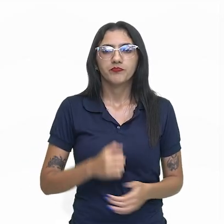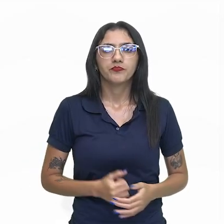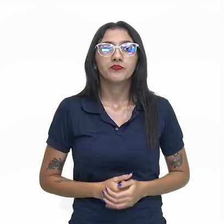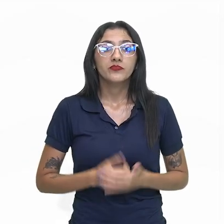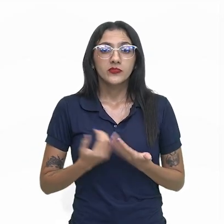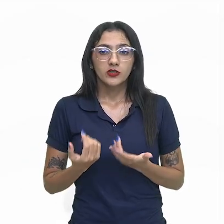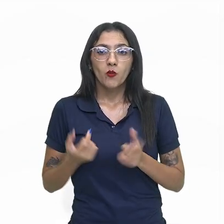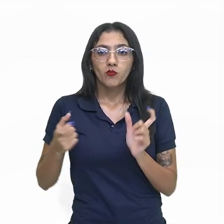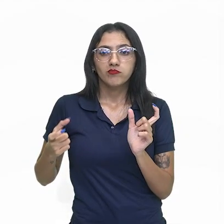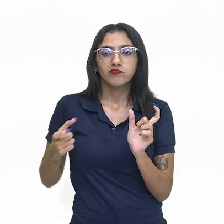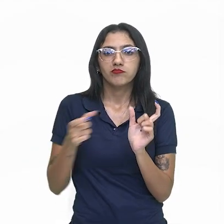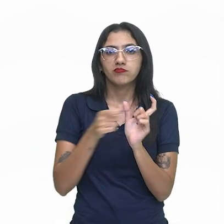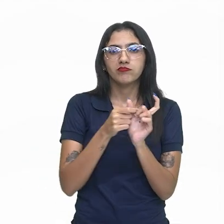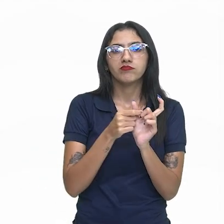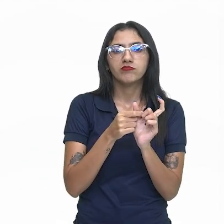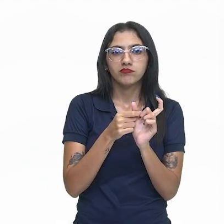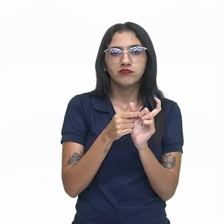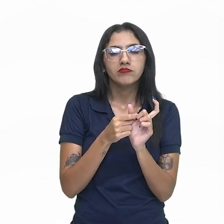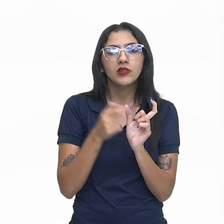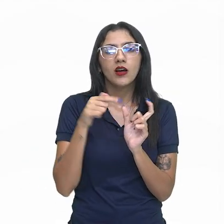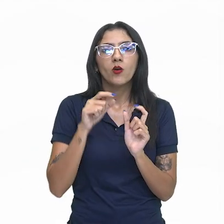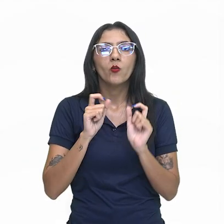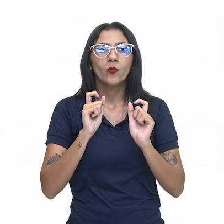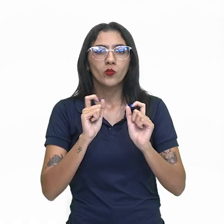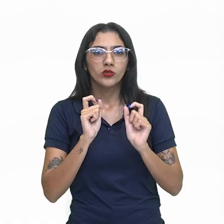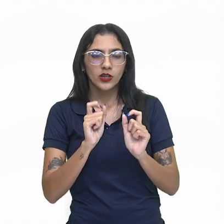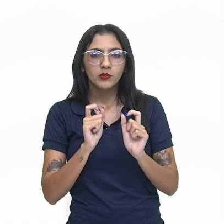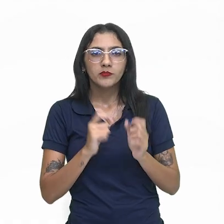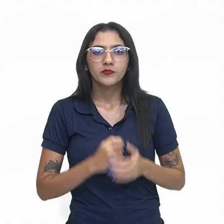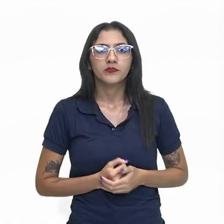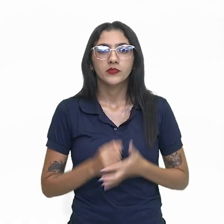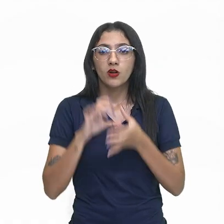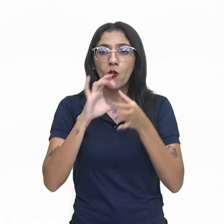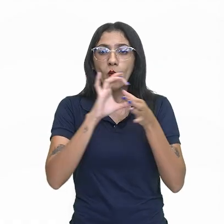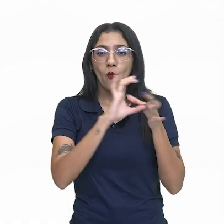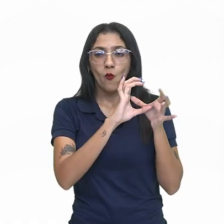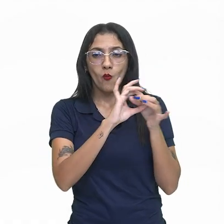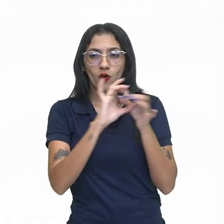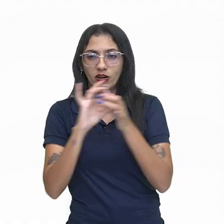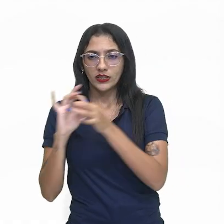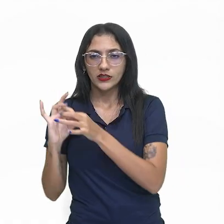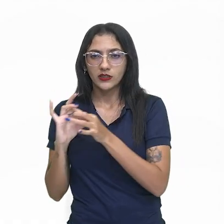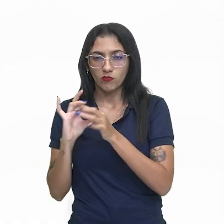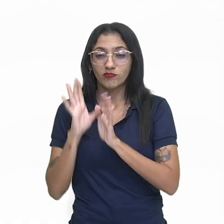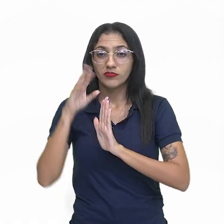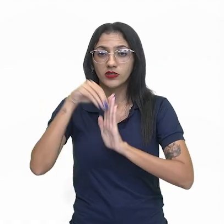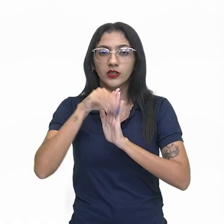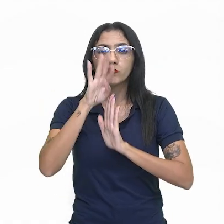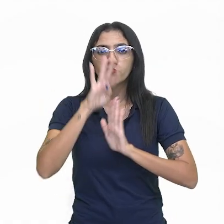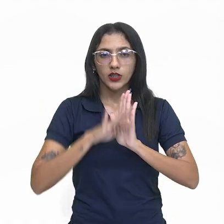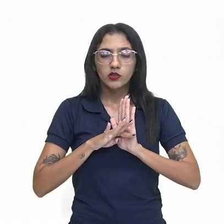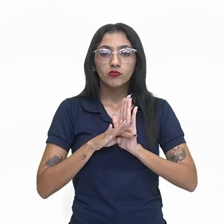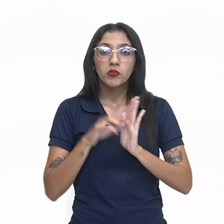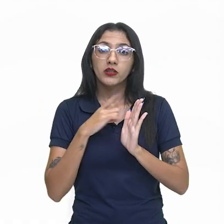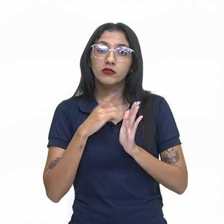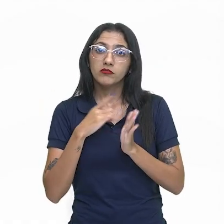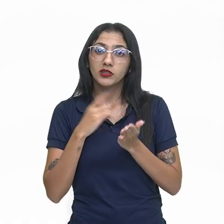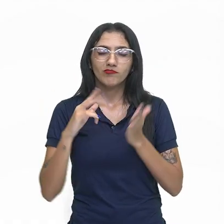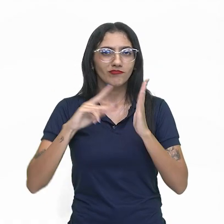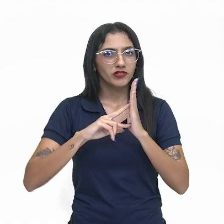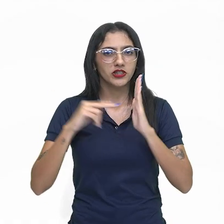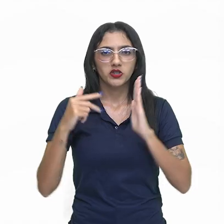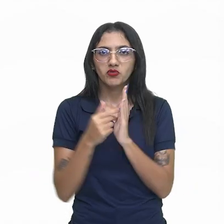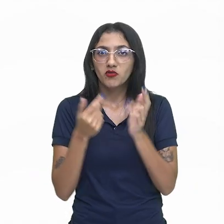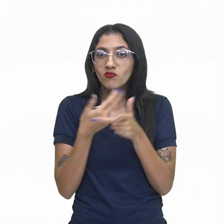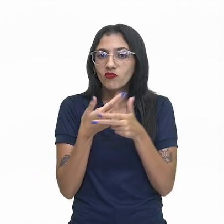conjunções coordenativas são elementos de coesão textual e pode expressar diferentes